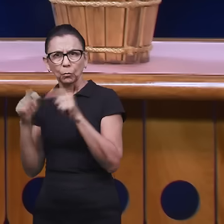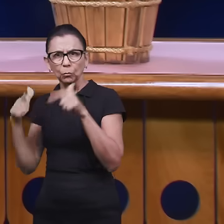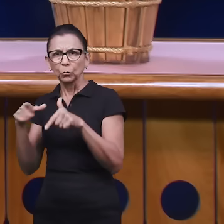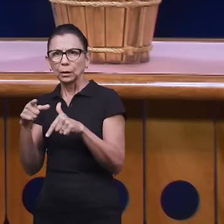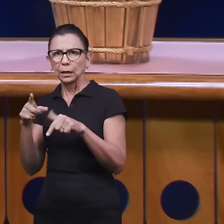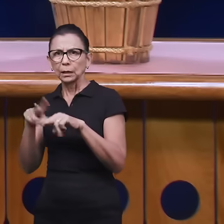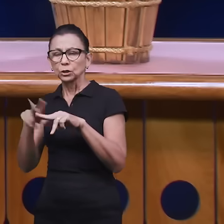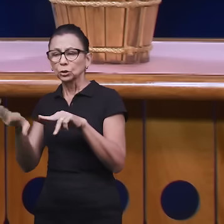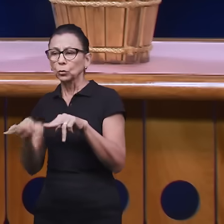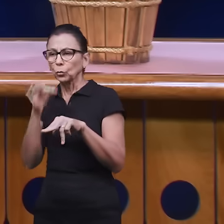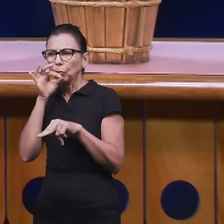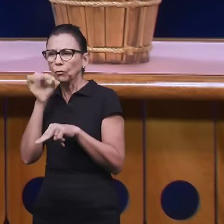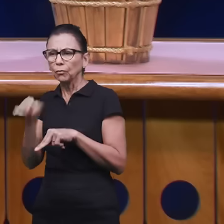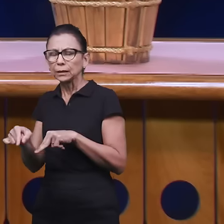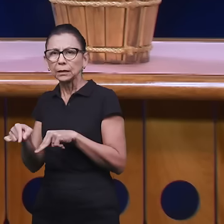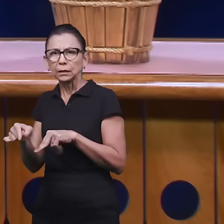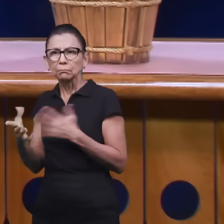eira,